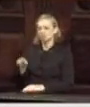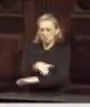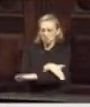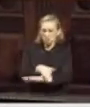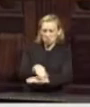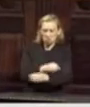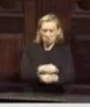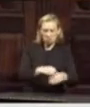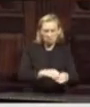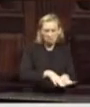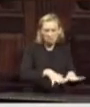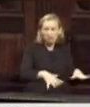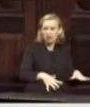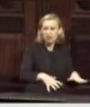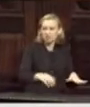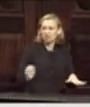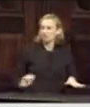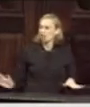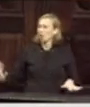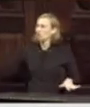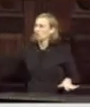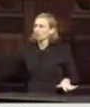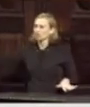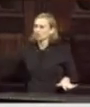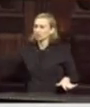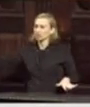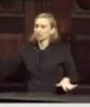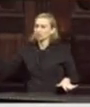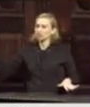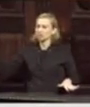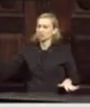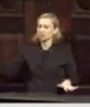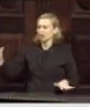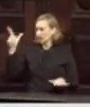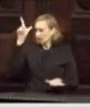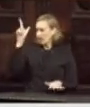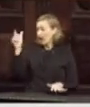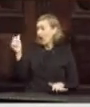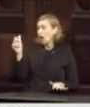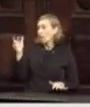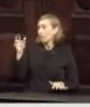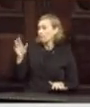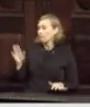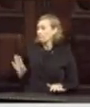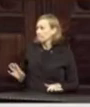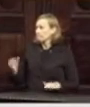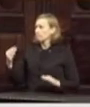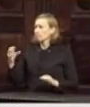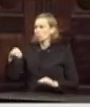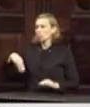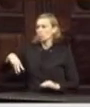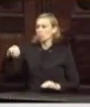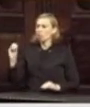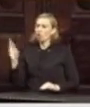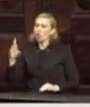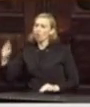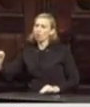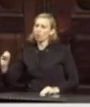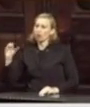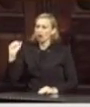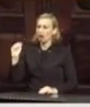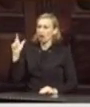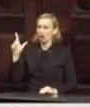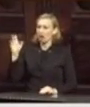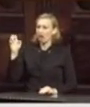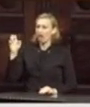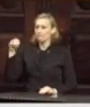em Manguinhos, isso é na Rocinha, isso é no Alemão, isso é no Morro do Estado, em Niterói, um morro que está no centro da cidade e que tem vala de